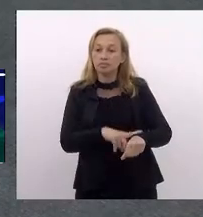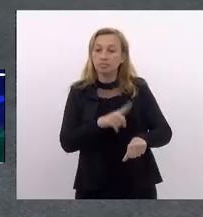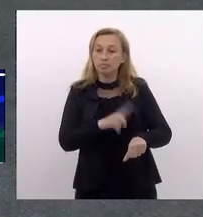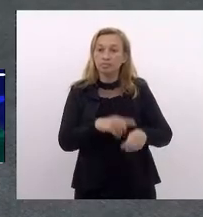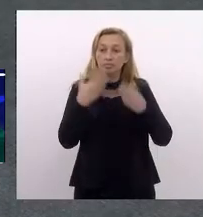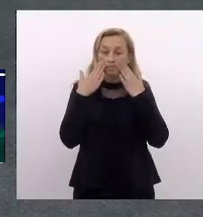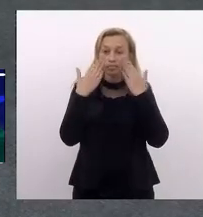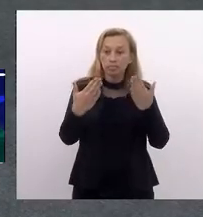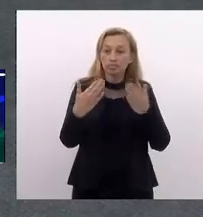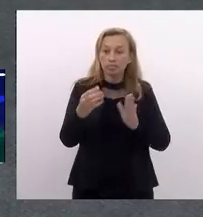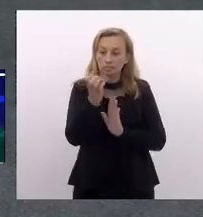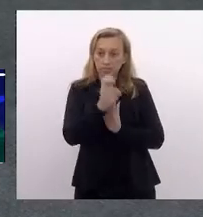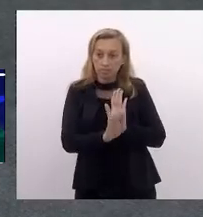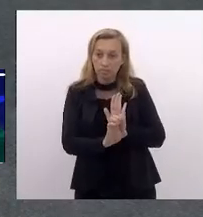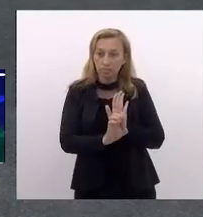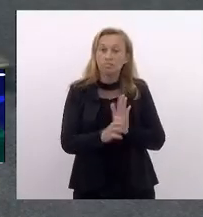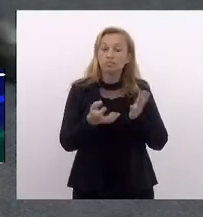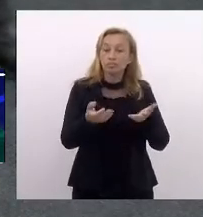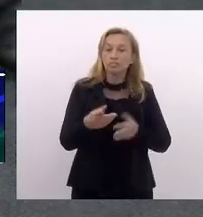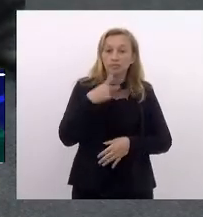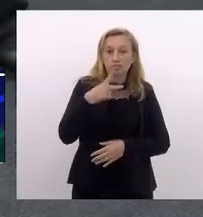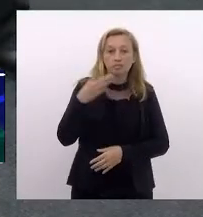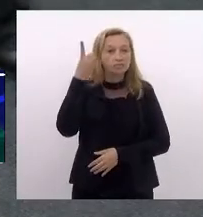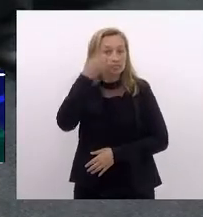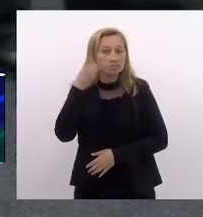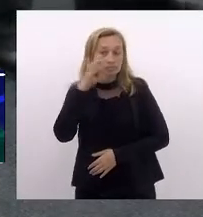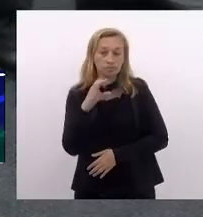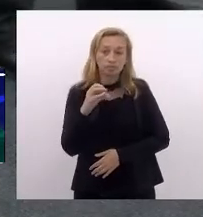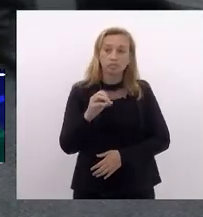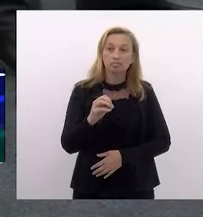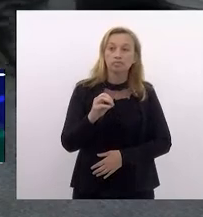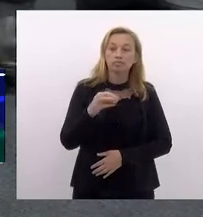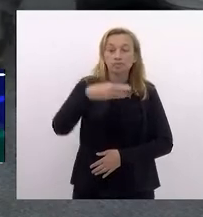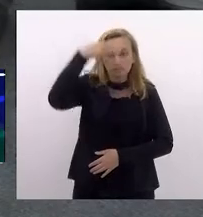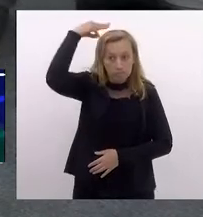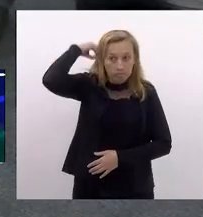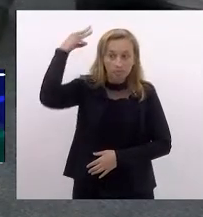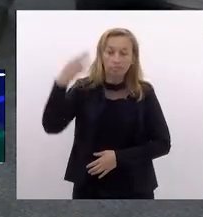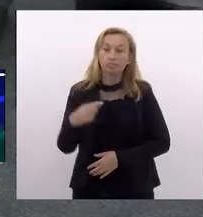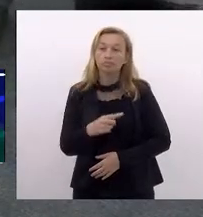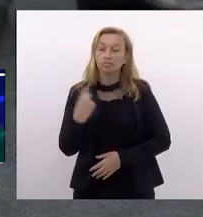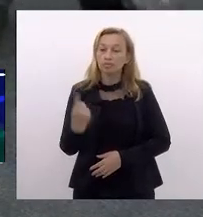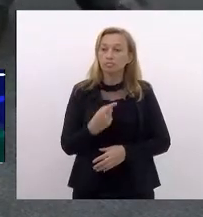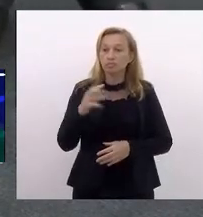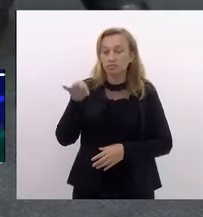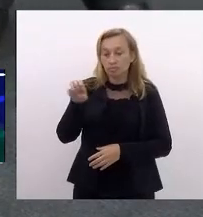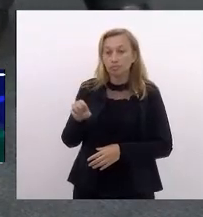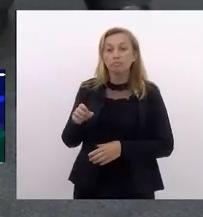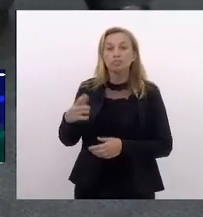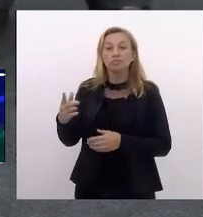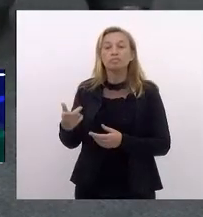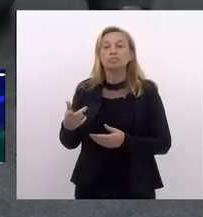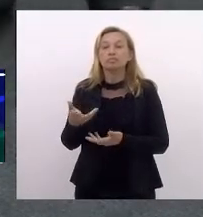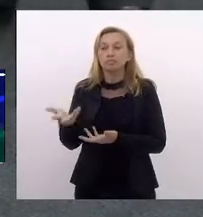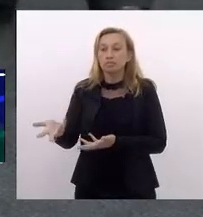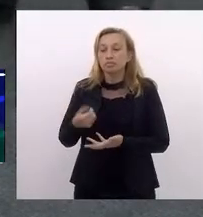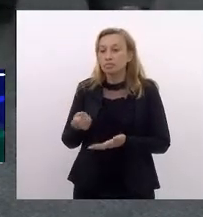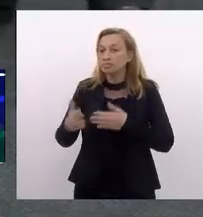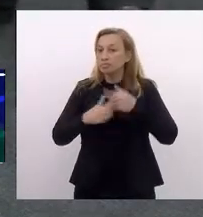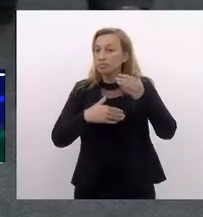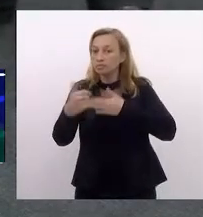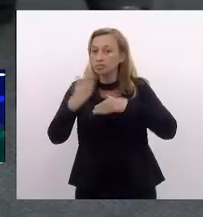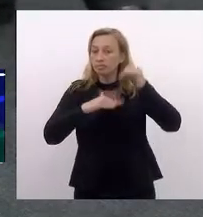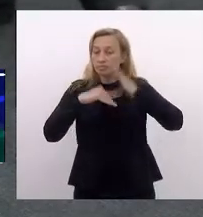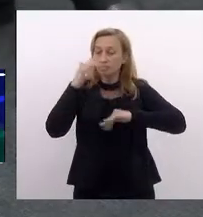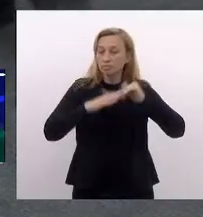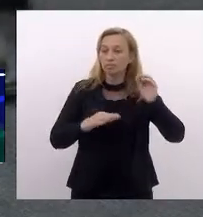de apresentação de emendas e e queria dizer Deputado Márcio Pacheco que nosso gabinete tem recebido vários profissionais